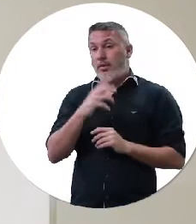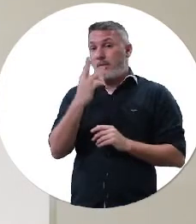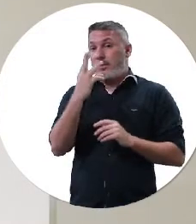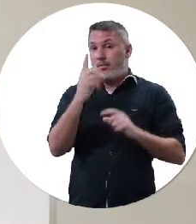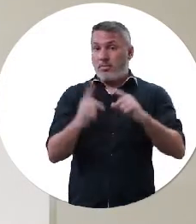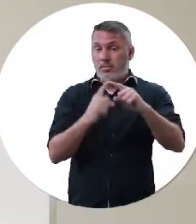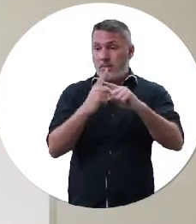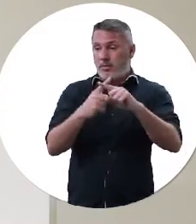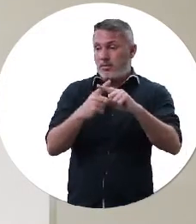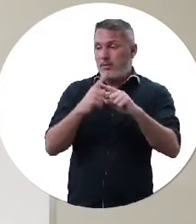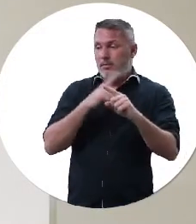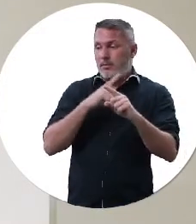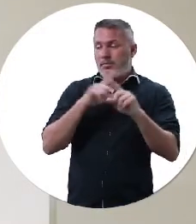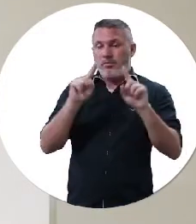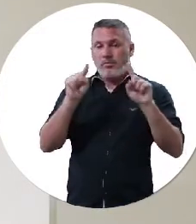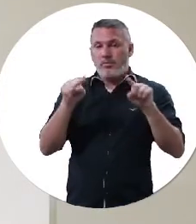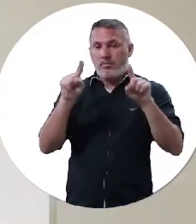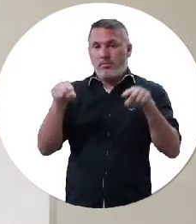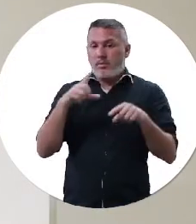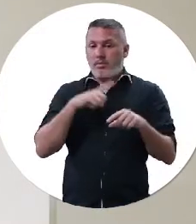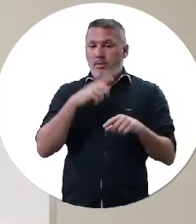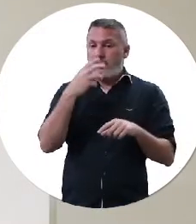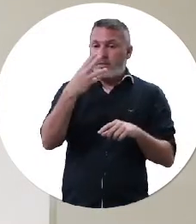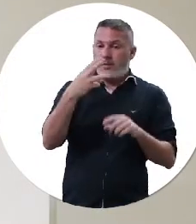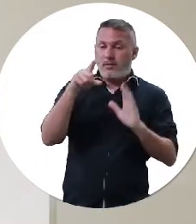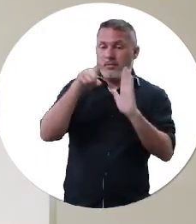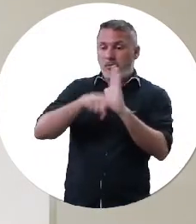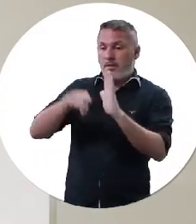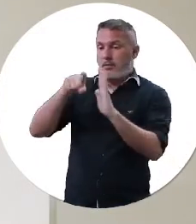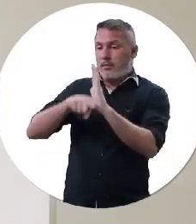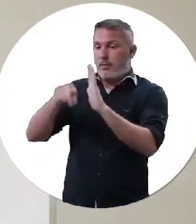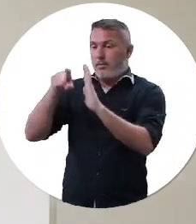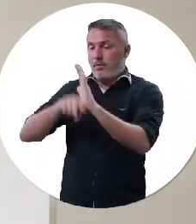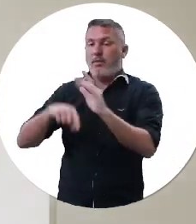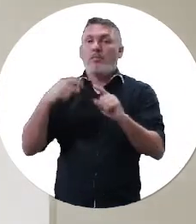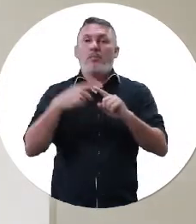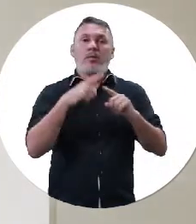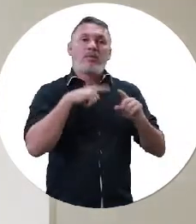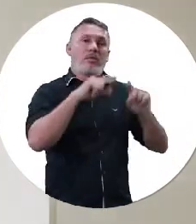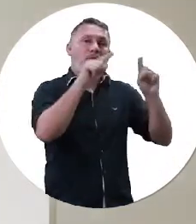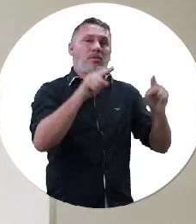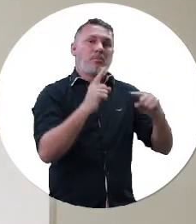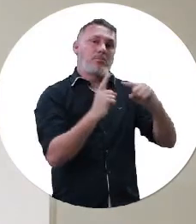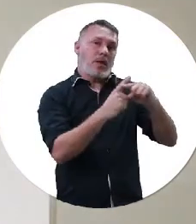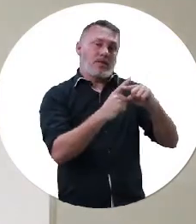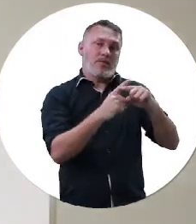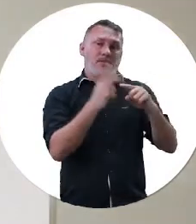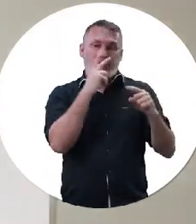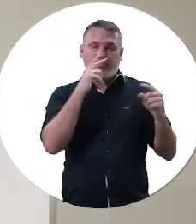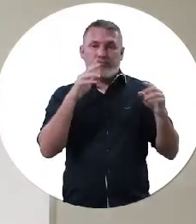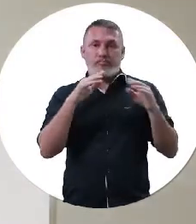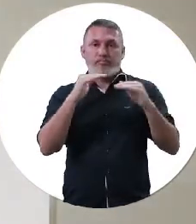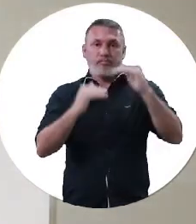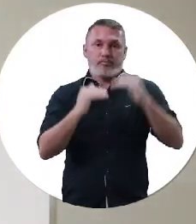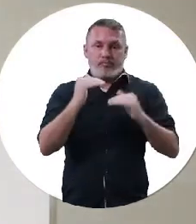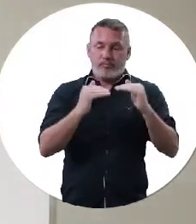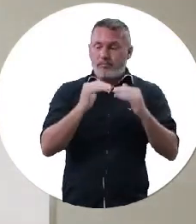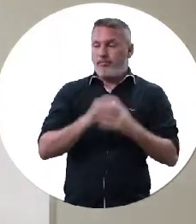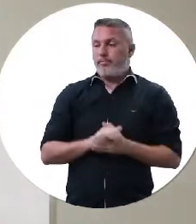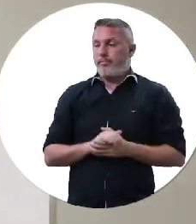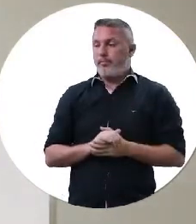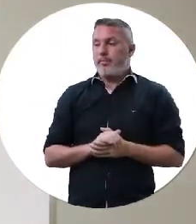vamos lá. Prefixo de um carbono, met. Somente ligação simples, an.